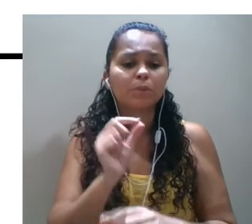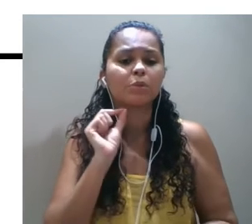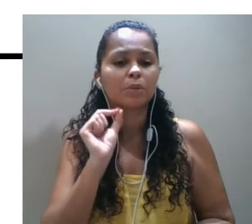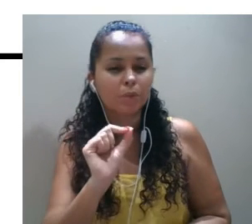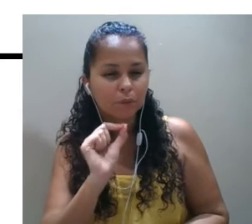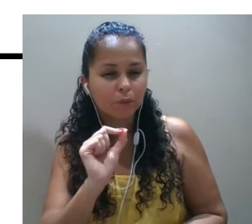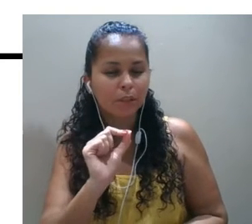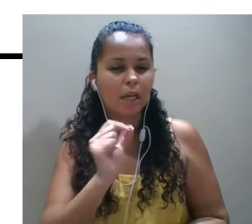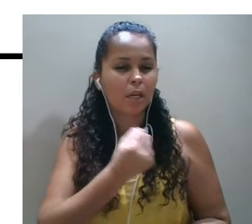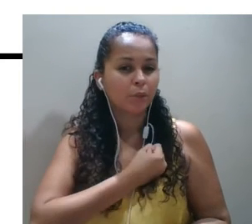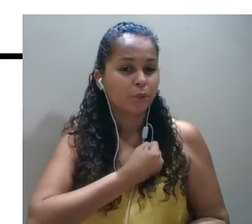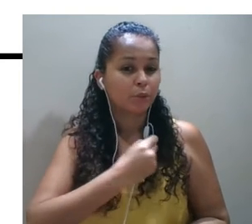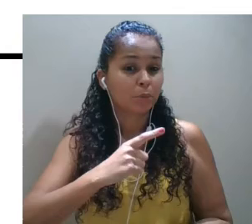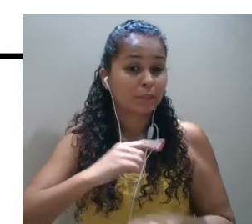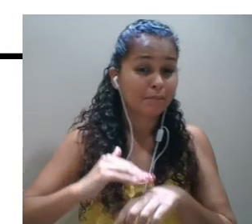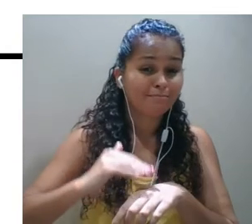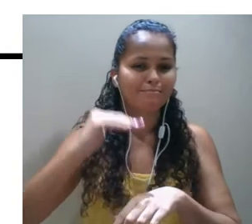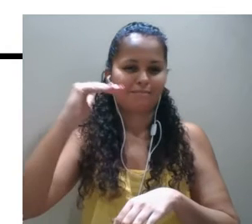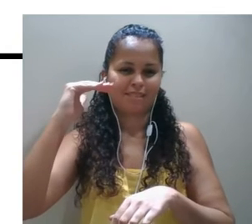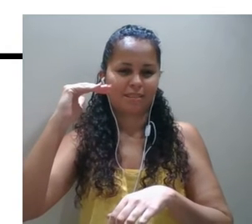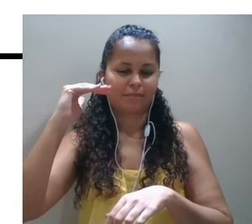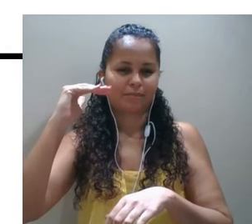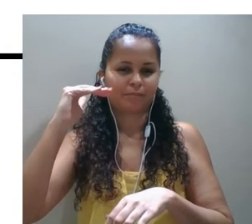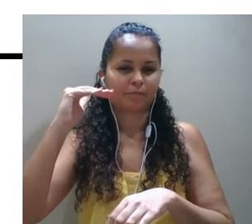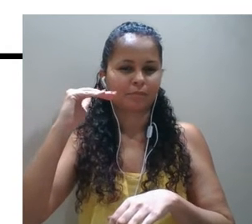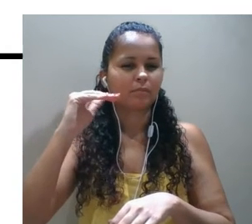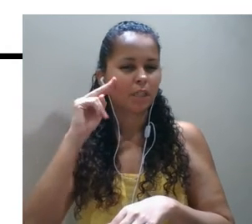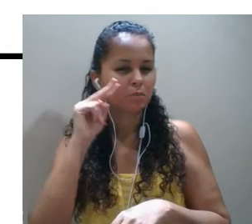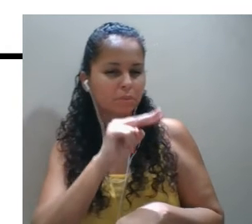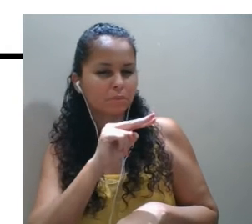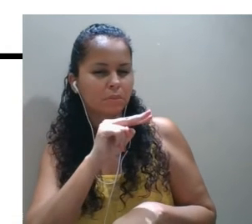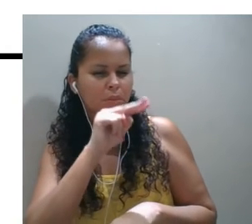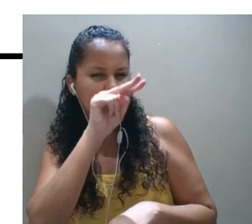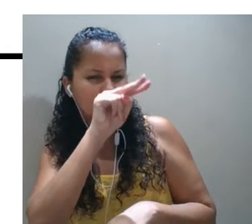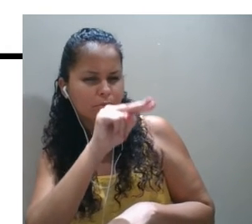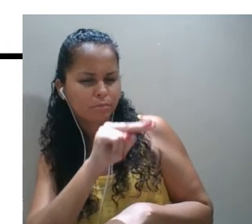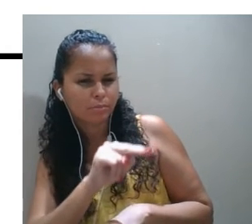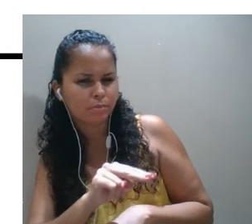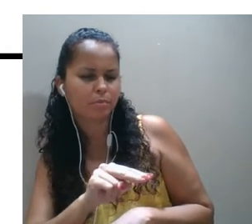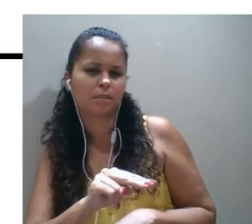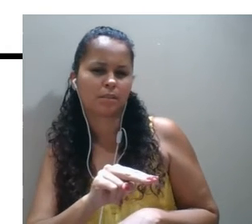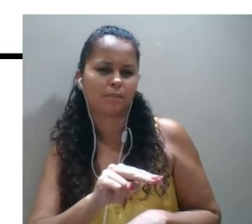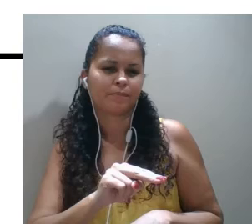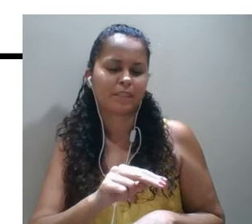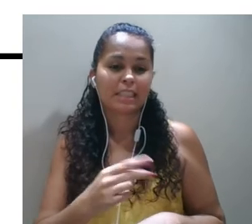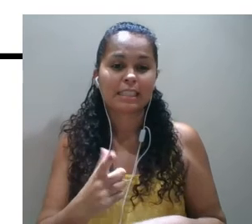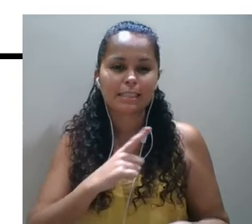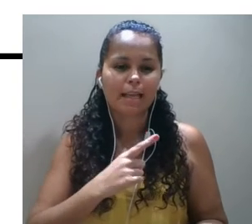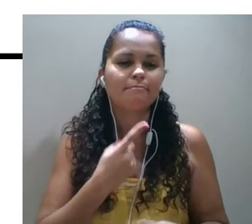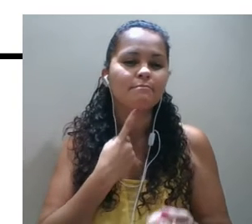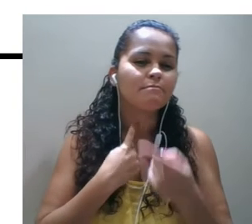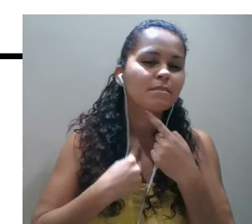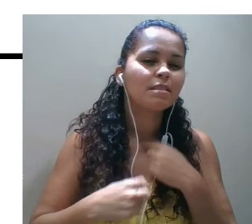localizar aquele termo que mais aparece dentre os elementos mostrados, e ele tem assim um